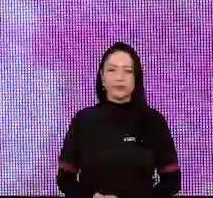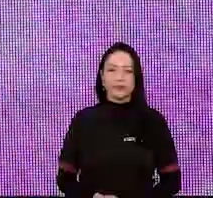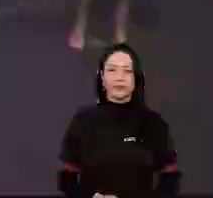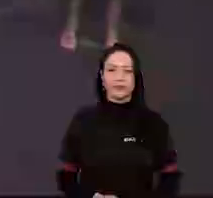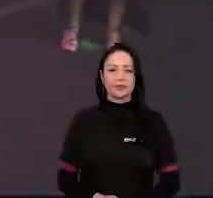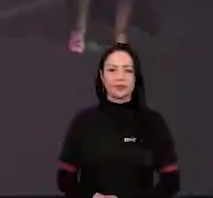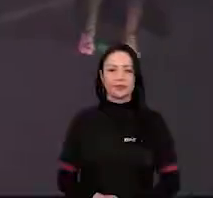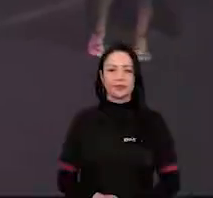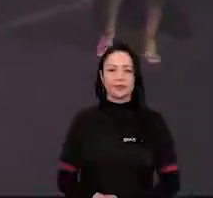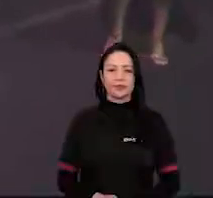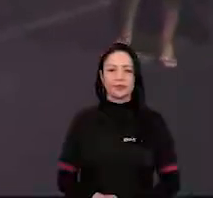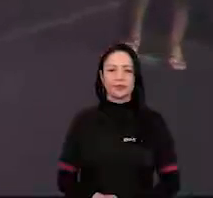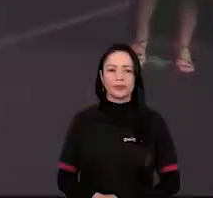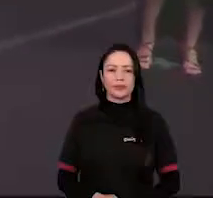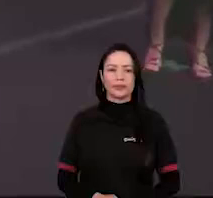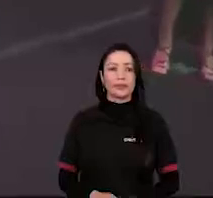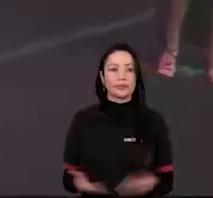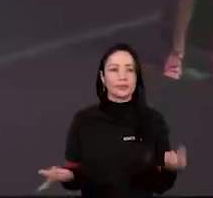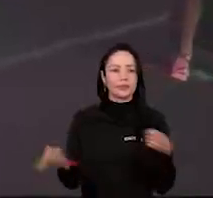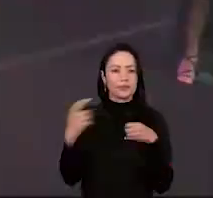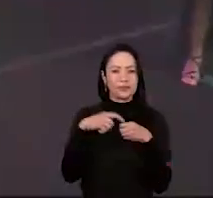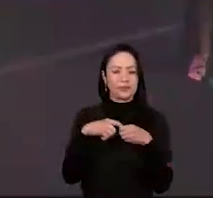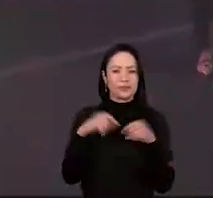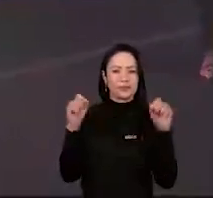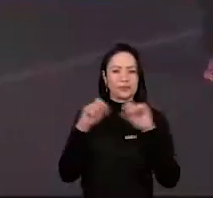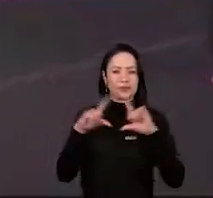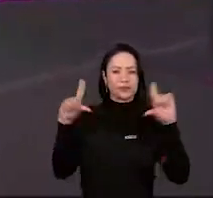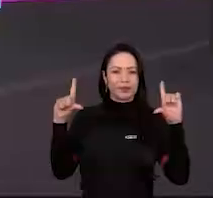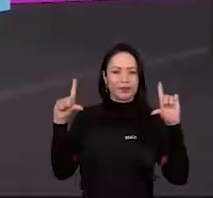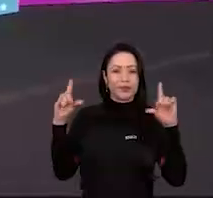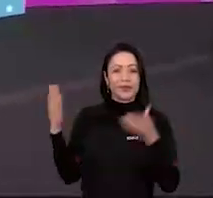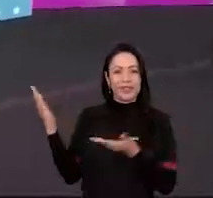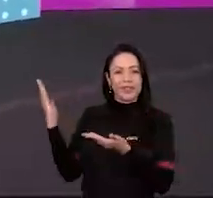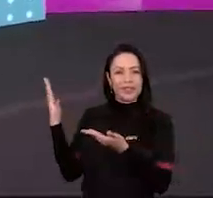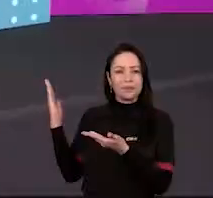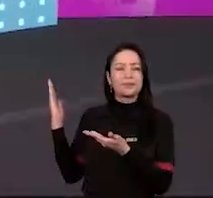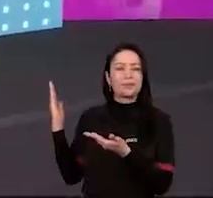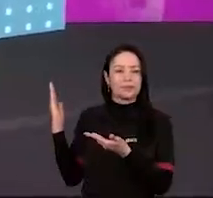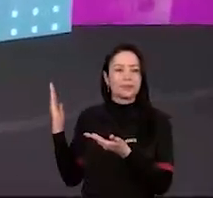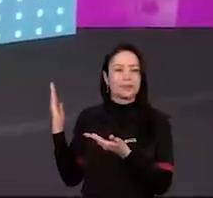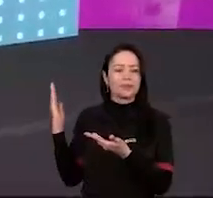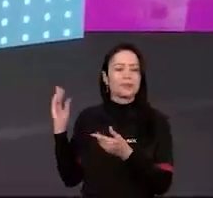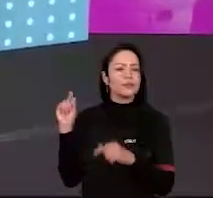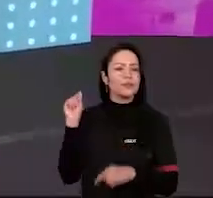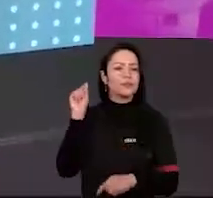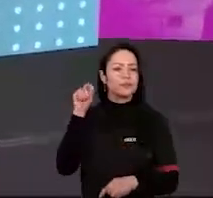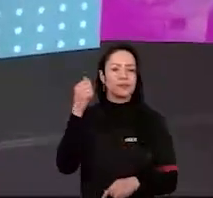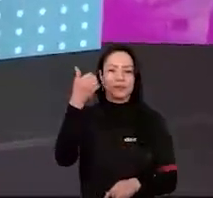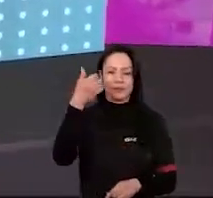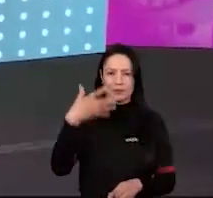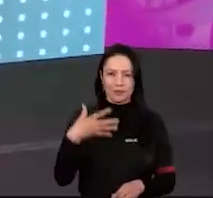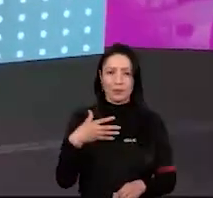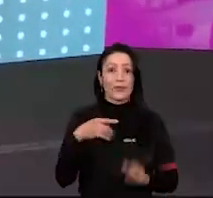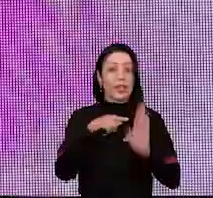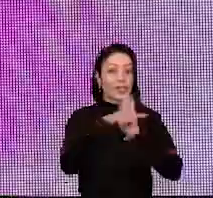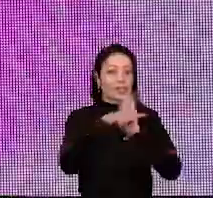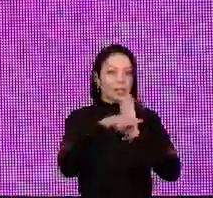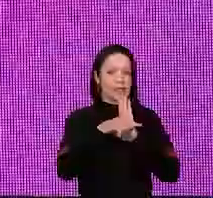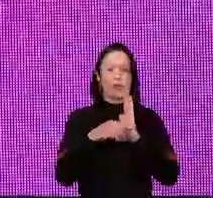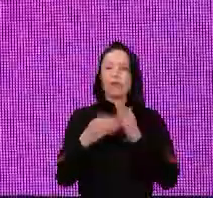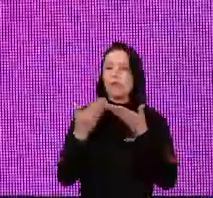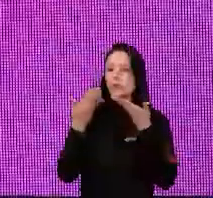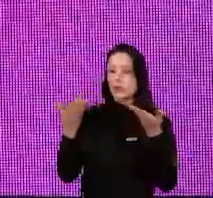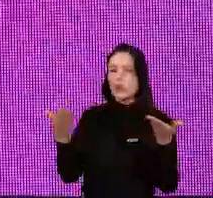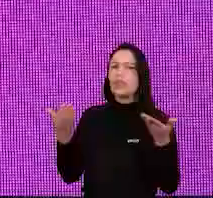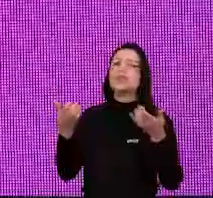E aí, vou voltar aqui, se a gente está falando, né? Quando a gente mostrou os exames,